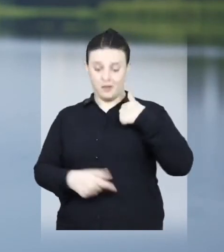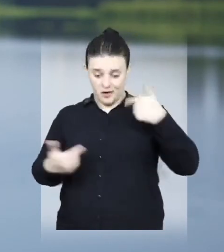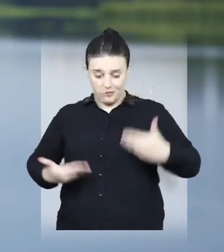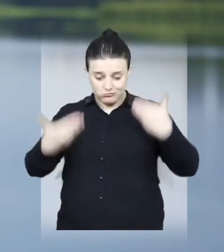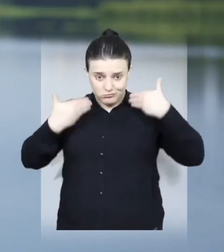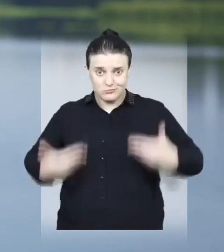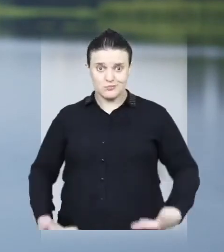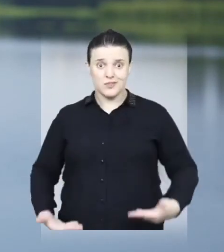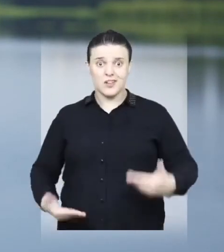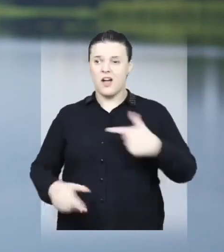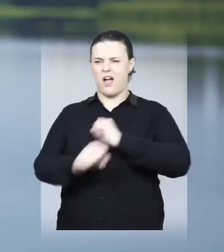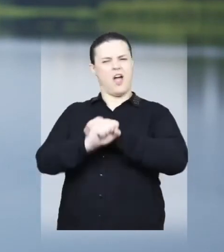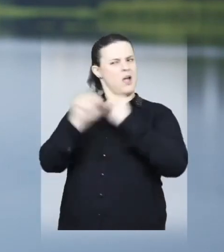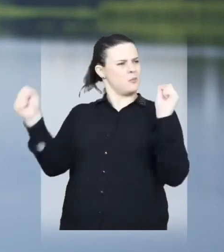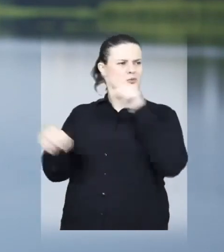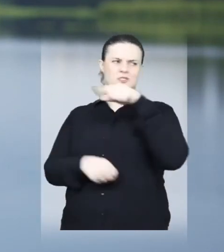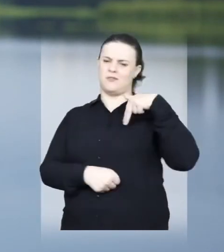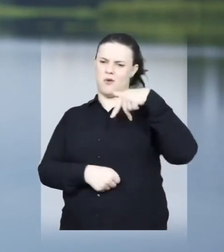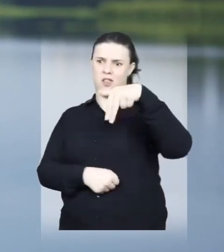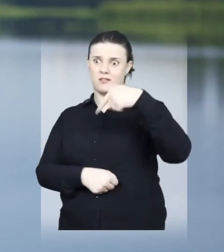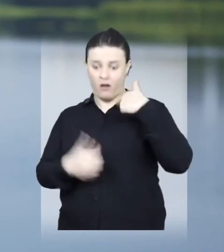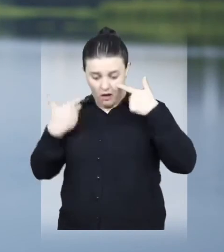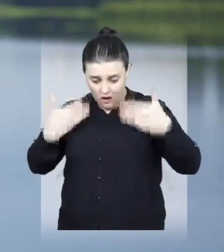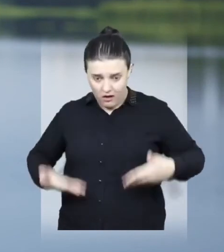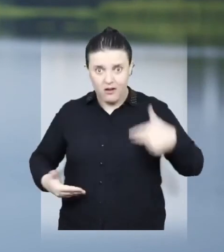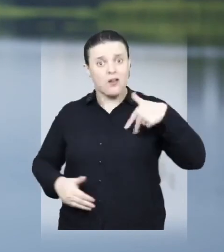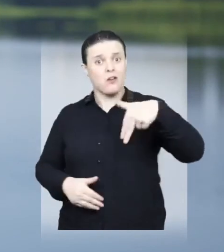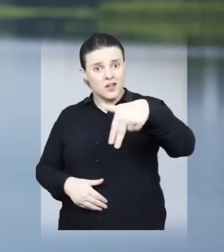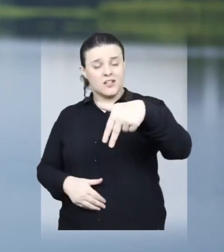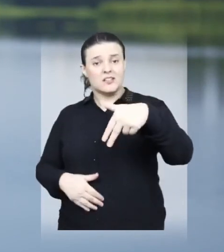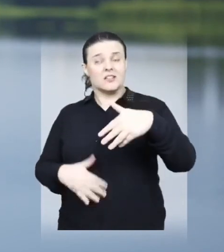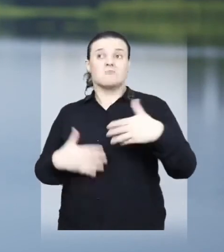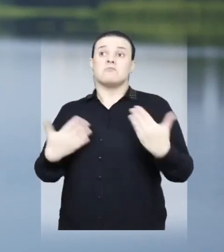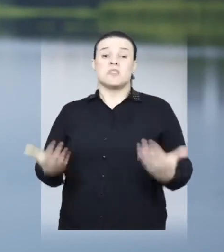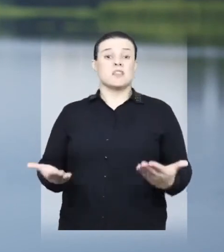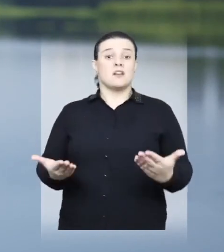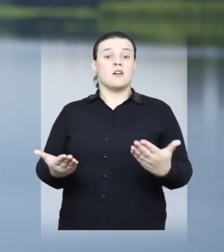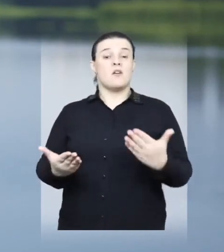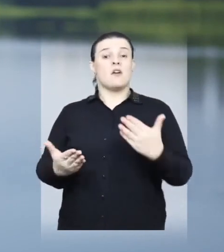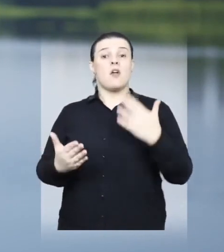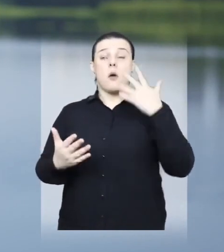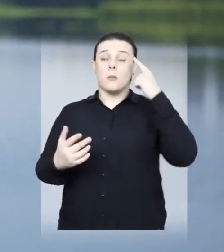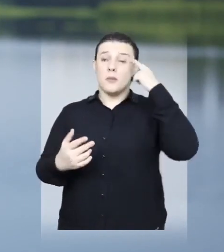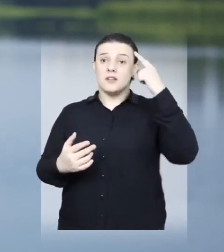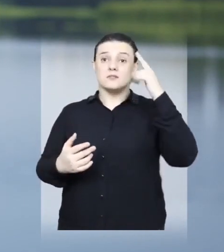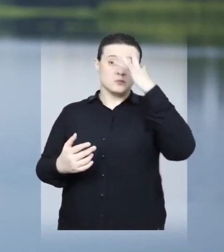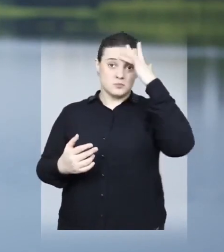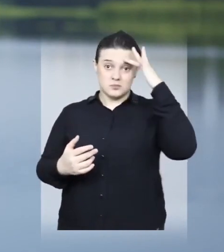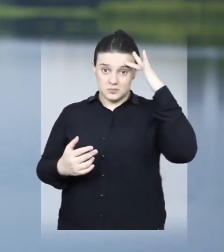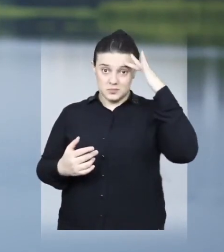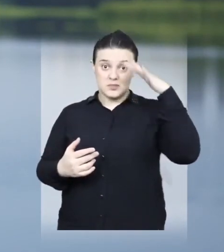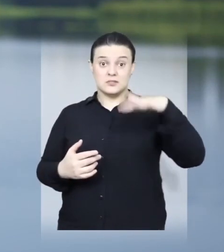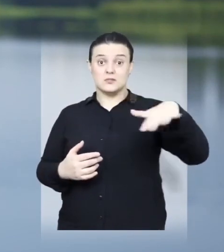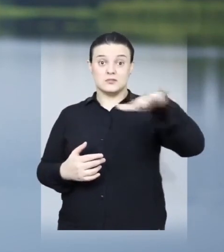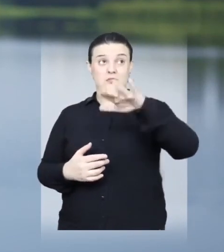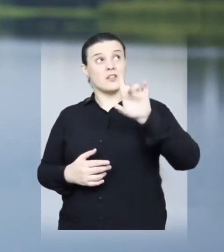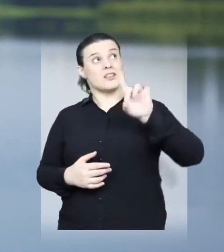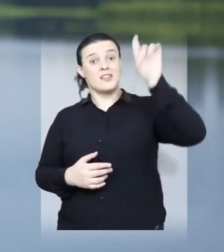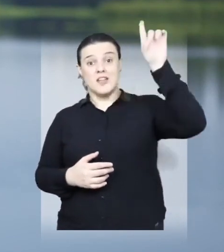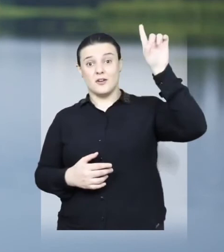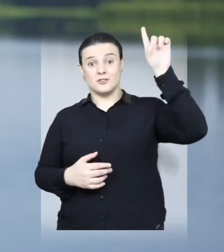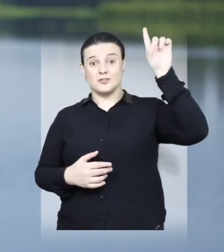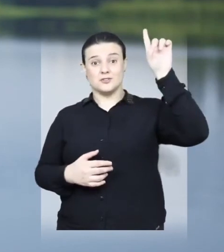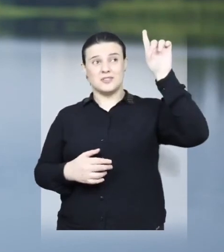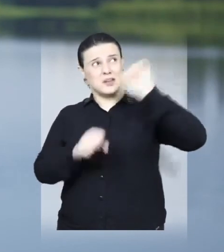aqui. Seria impossível andar e eu estou andando. Então, eu acho que aos olhos